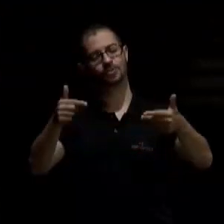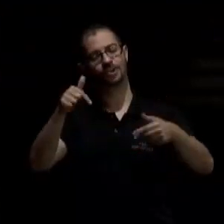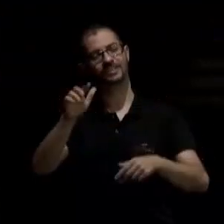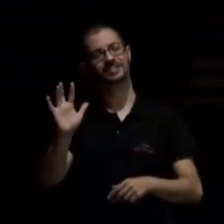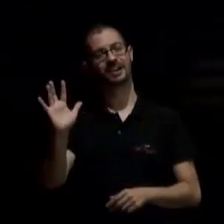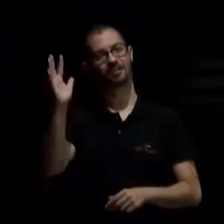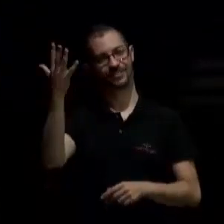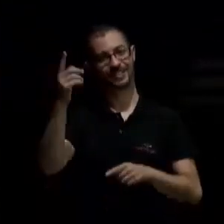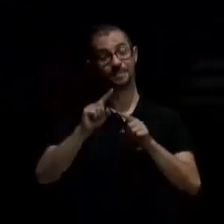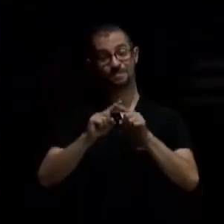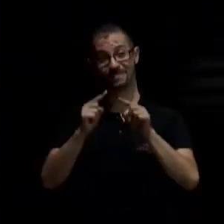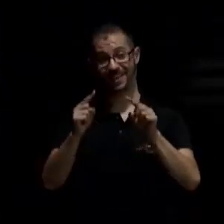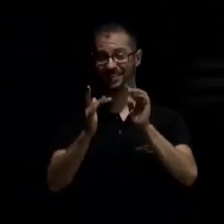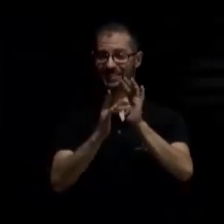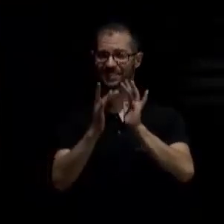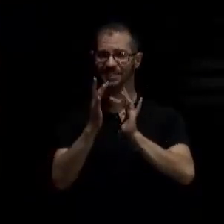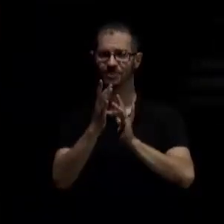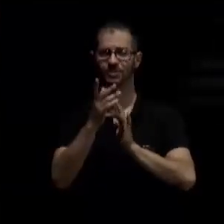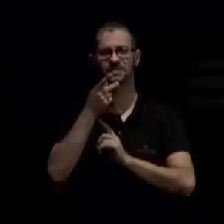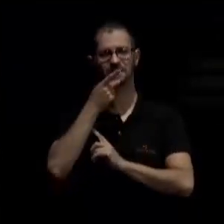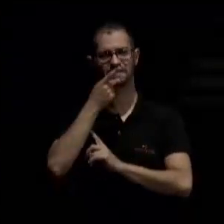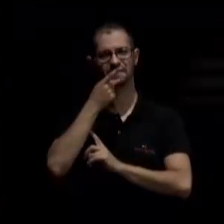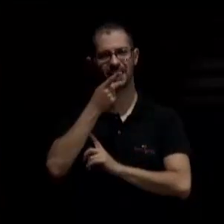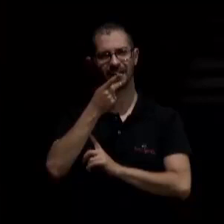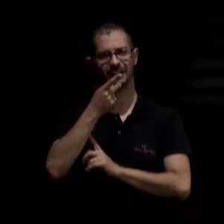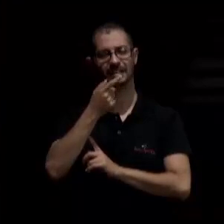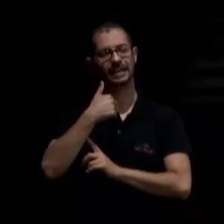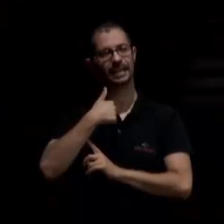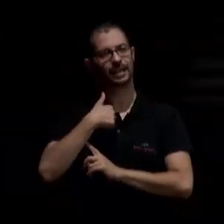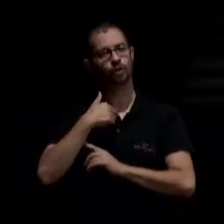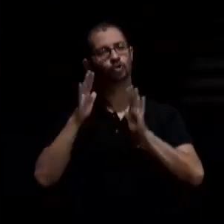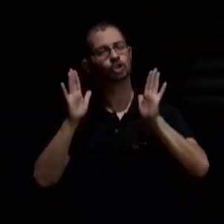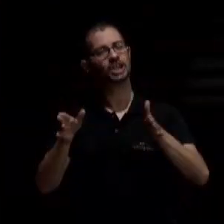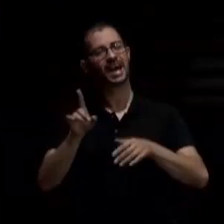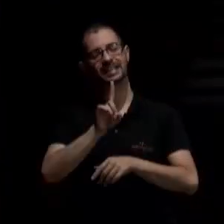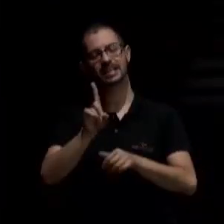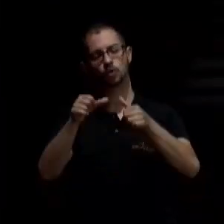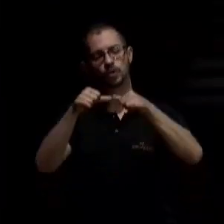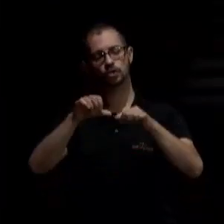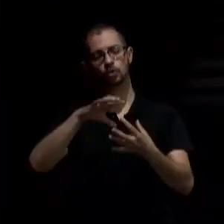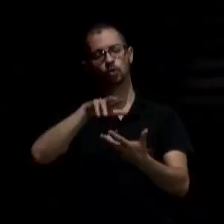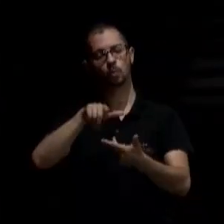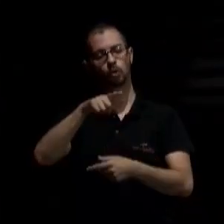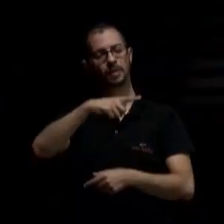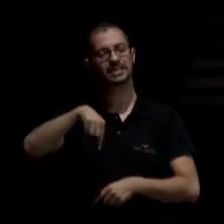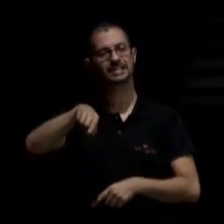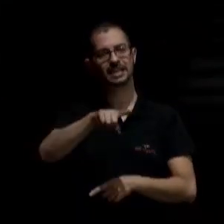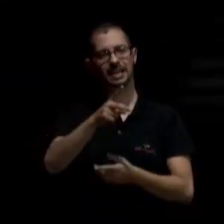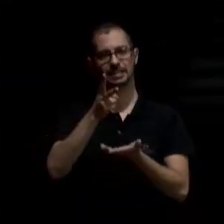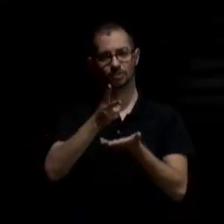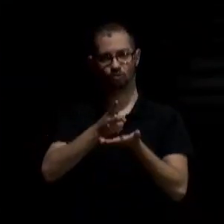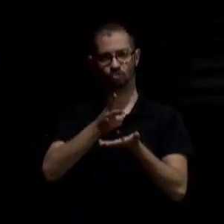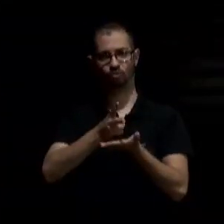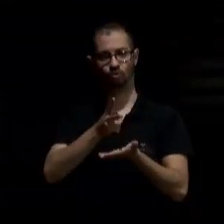ele disse, é interessante, já não estou no mundo, mas eles continuam no mundo. Ao passo